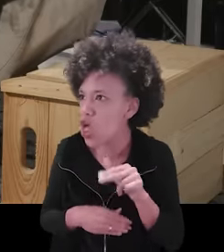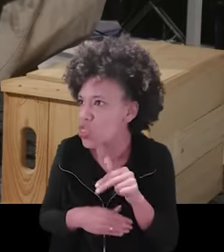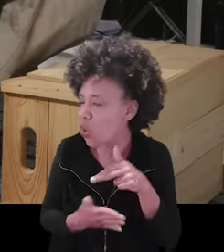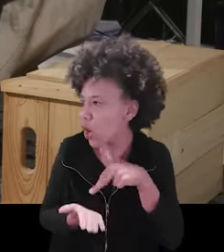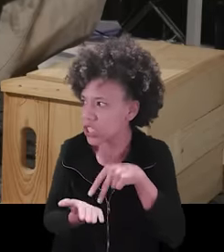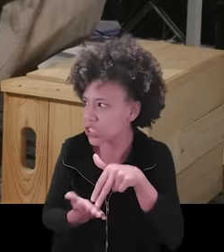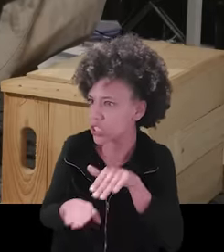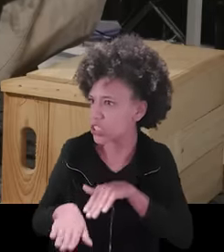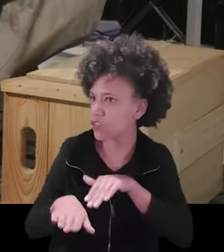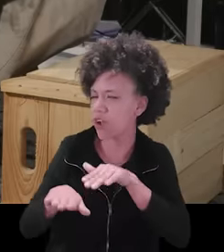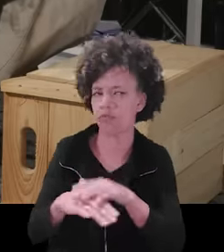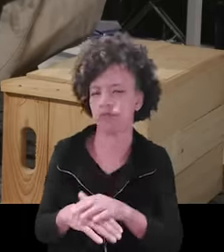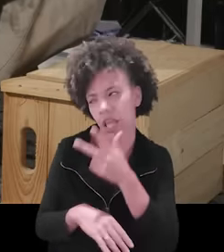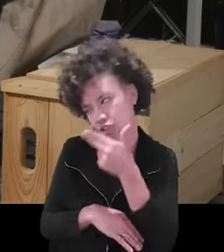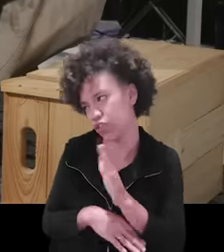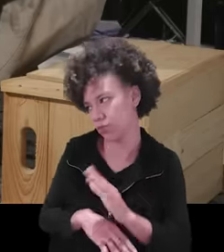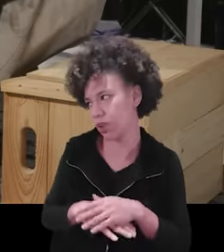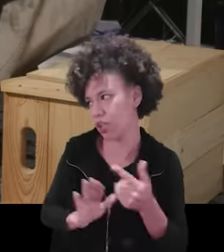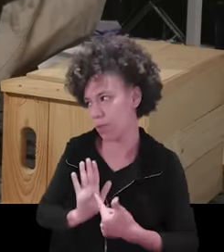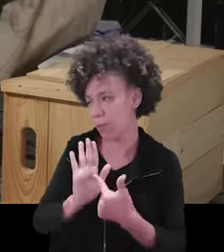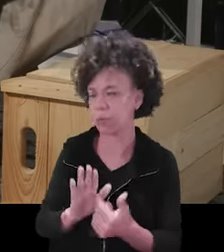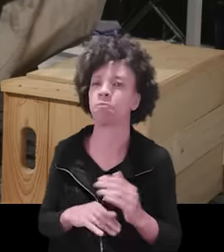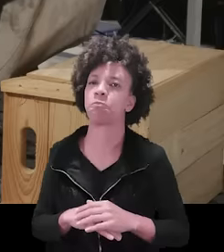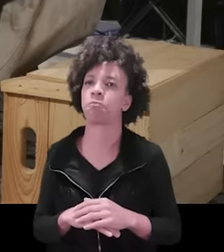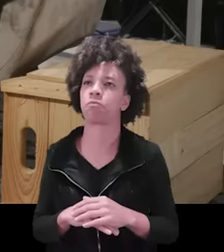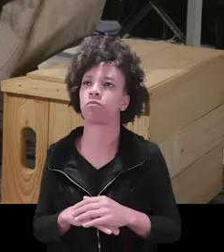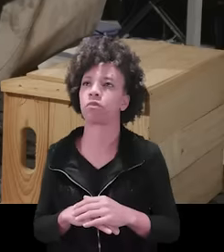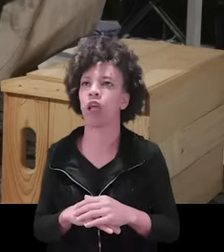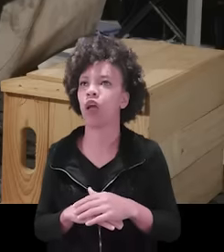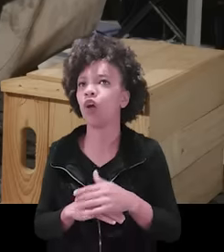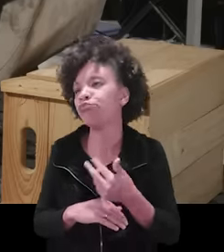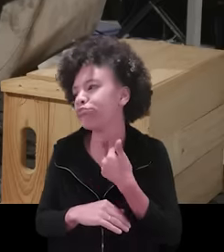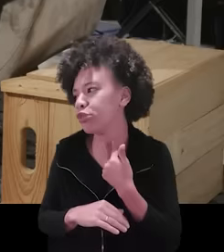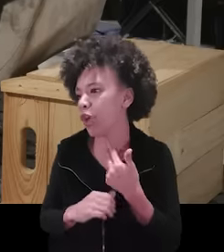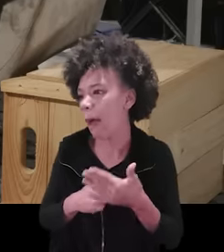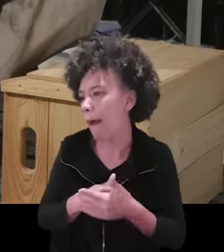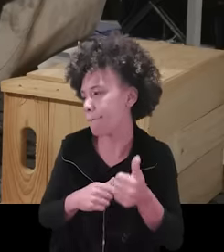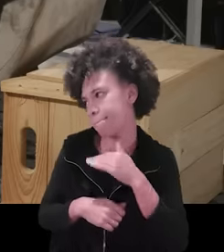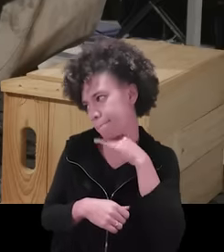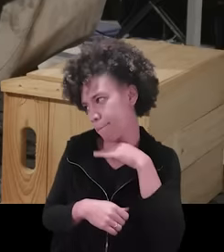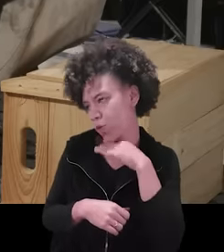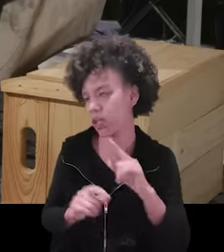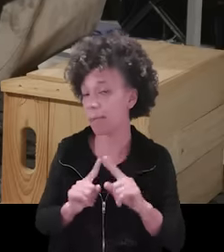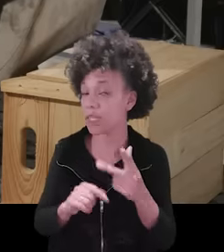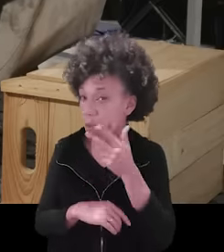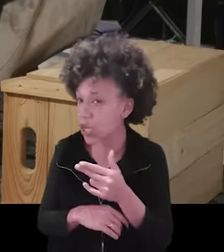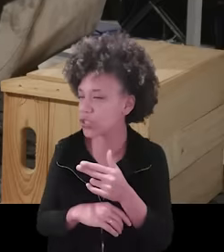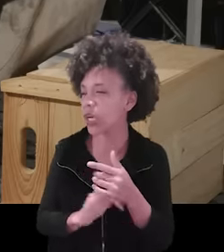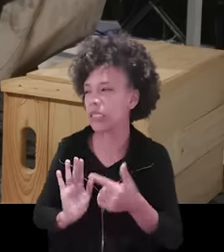igual estilo aí eu acho eu acho que a culpa é um pouco nossa a gente põe muito isso então falou que o cara também tem que chegar e passar a mão na bunda da mulher